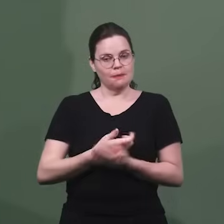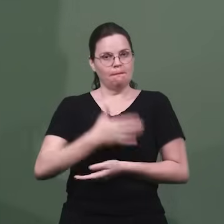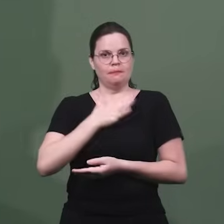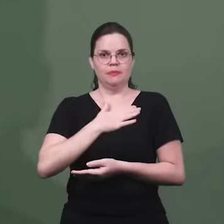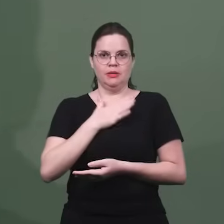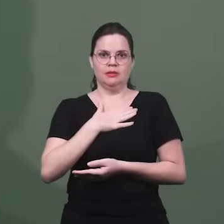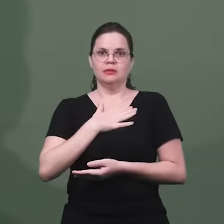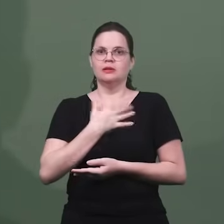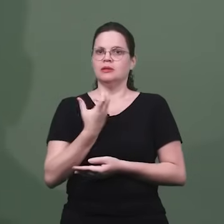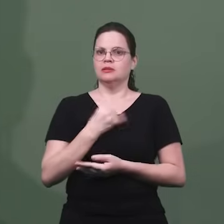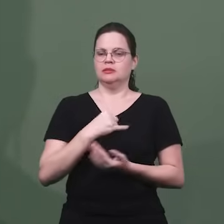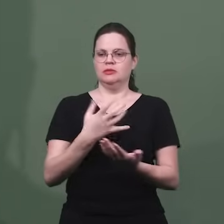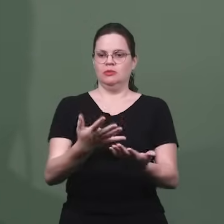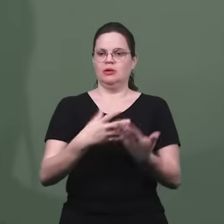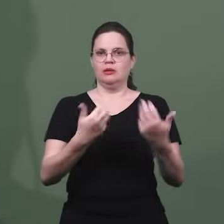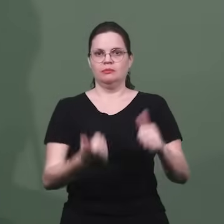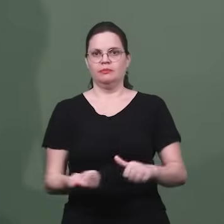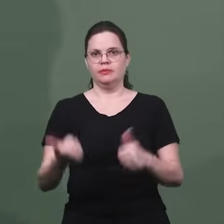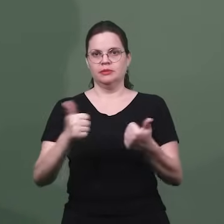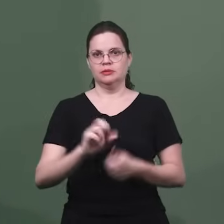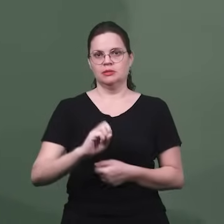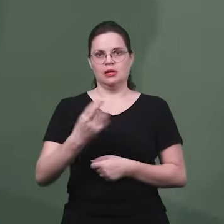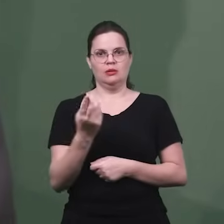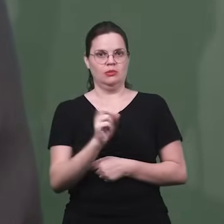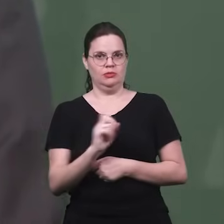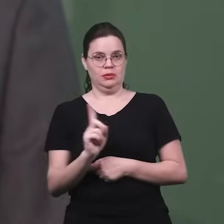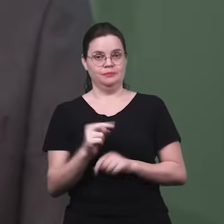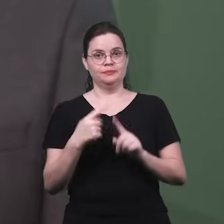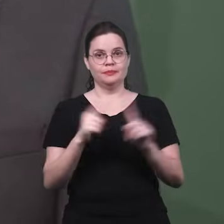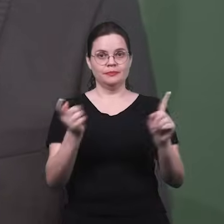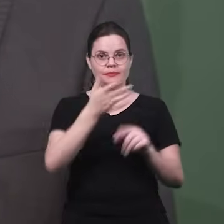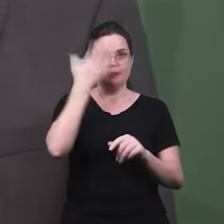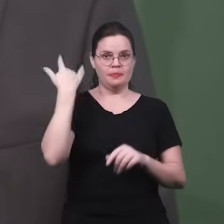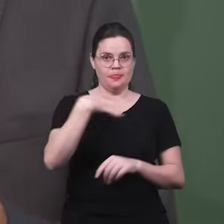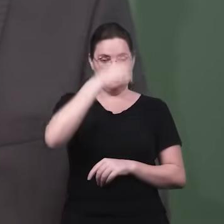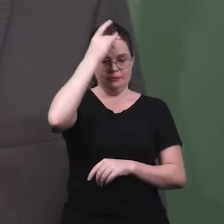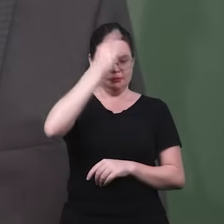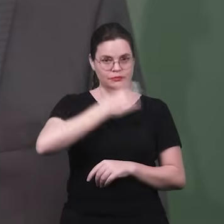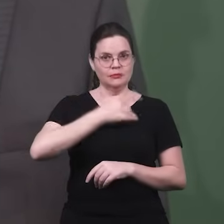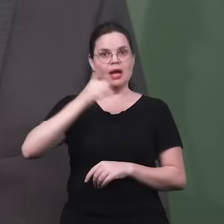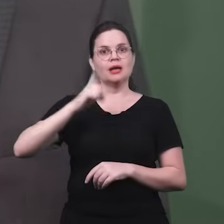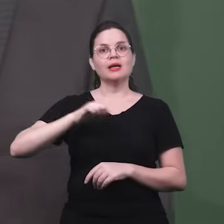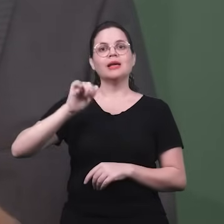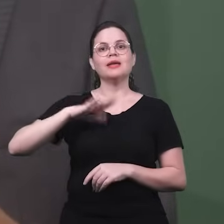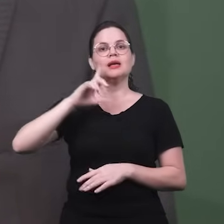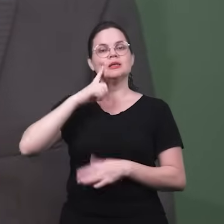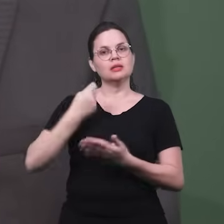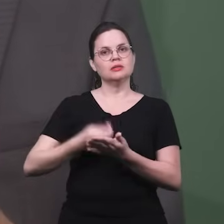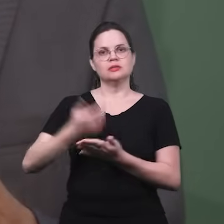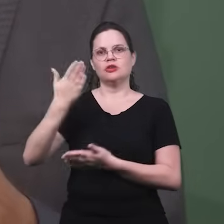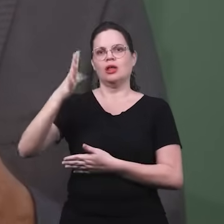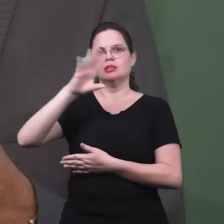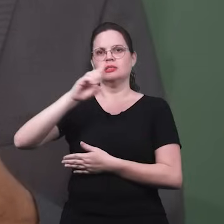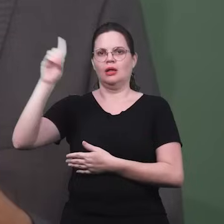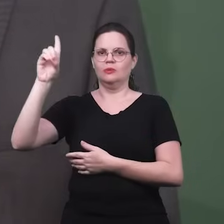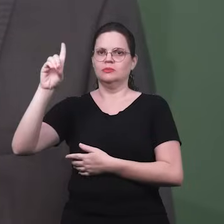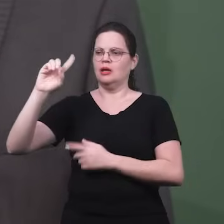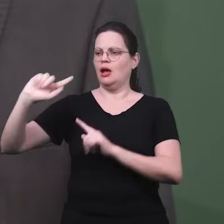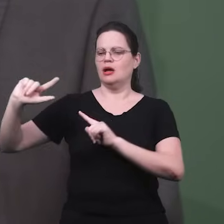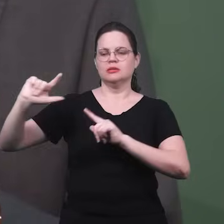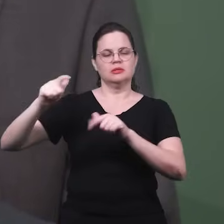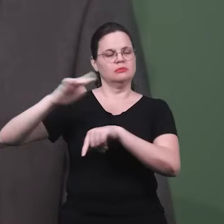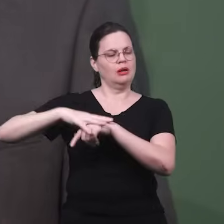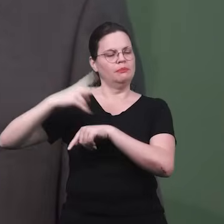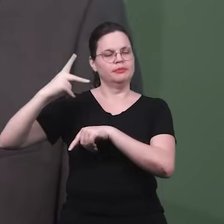Ele decide se quer ou não batizar. O batismo com o Espírito Santo é uma escolha de Deus. É um ato soberano do